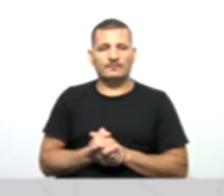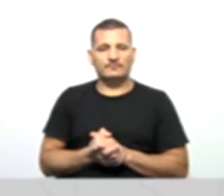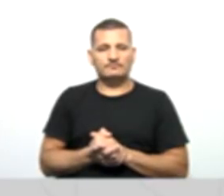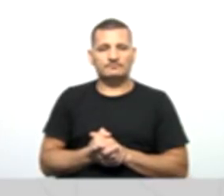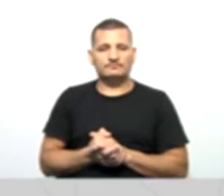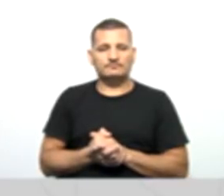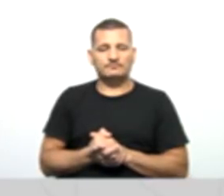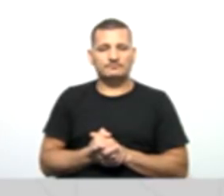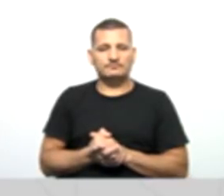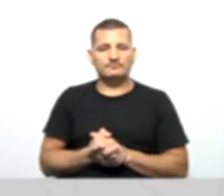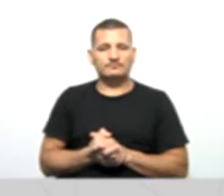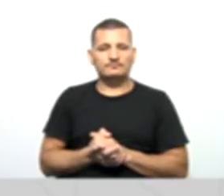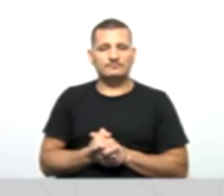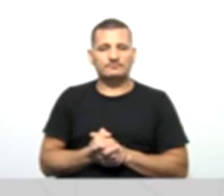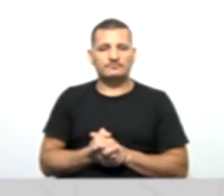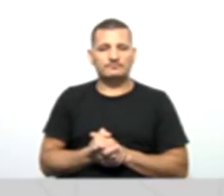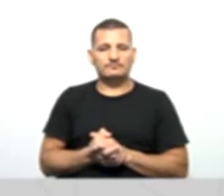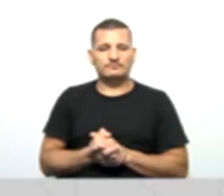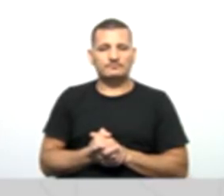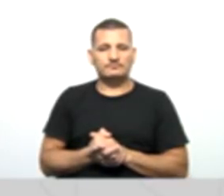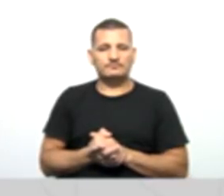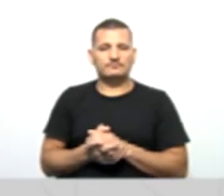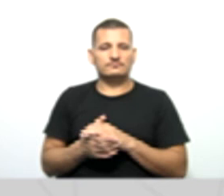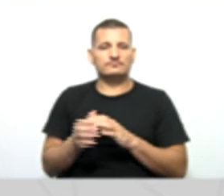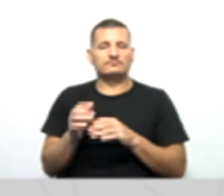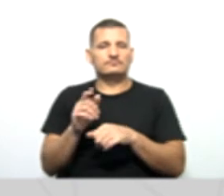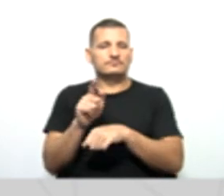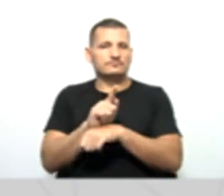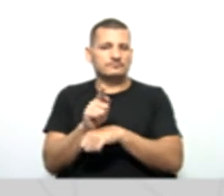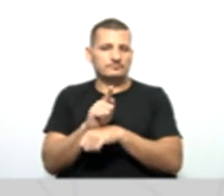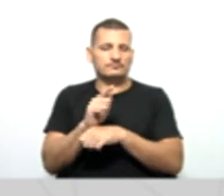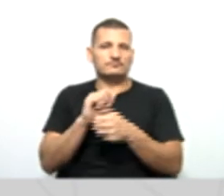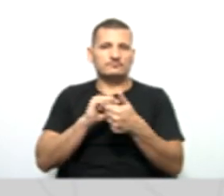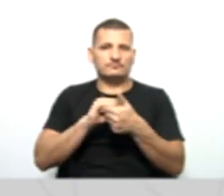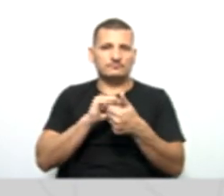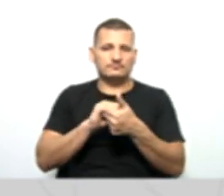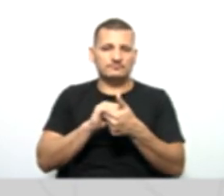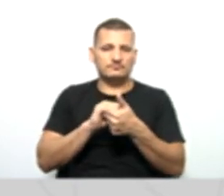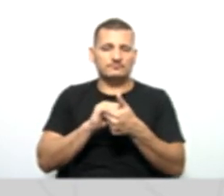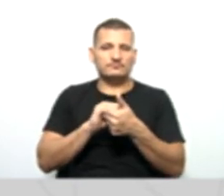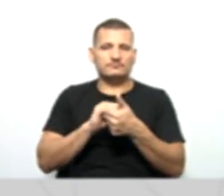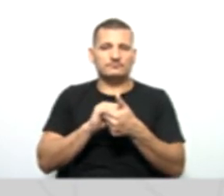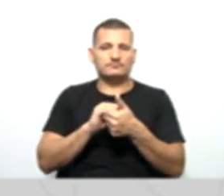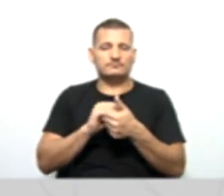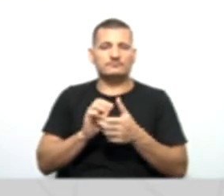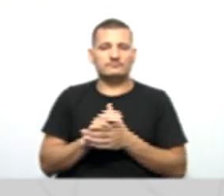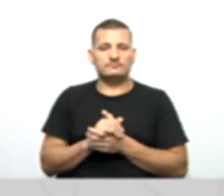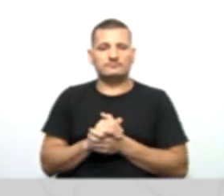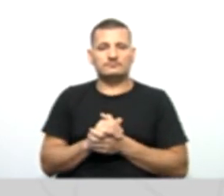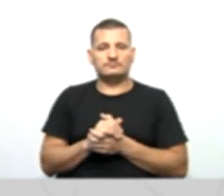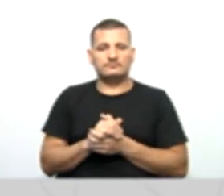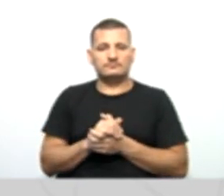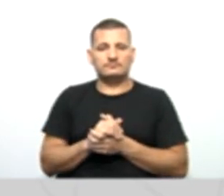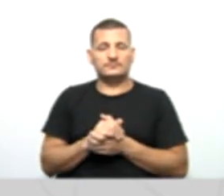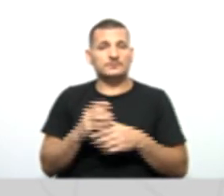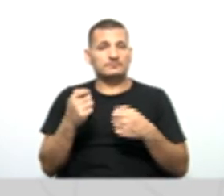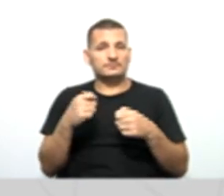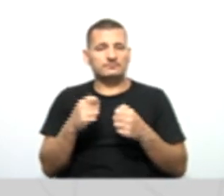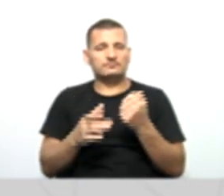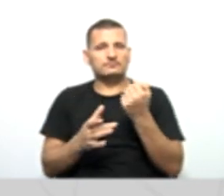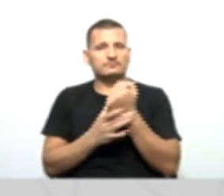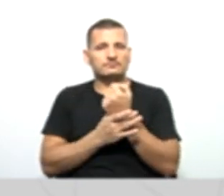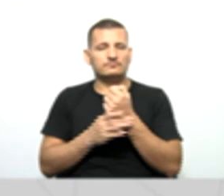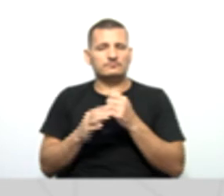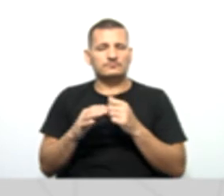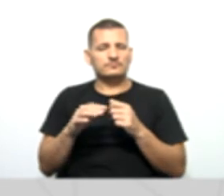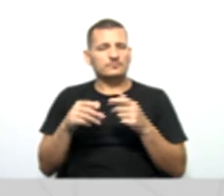de gerir o tempo, gerir o custo, a gente tem que gerir a qualidade, certo? Nós temos que garantir que todo o